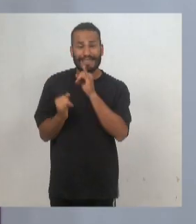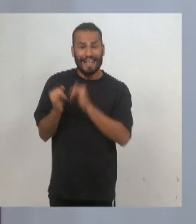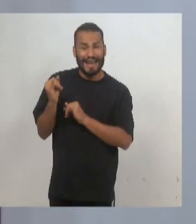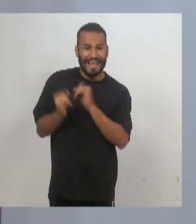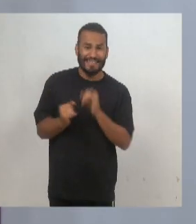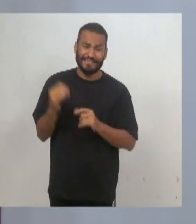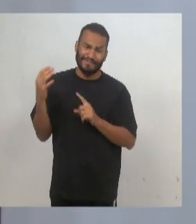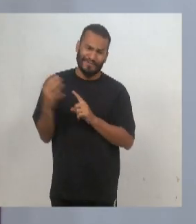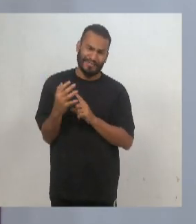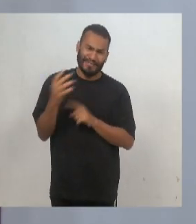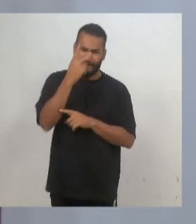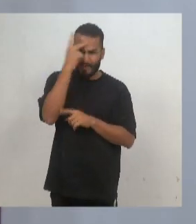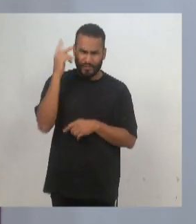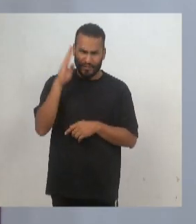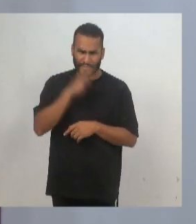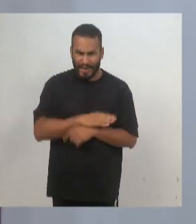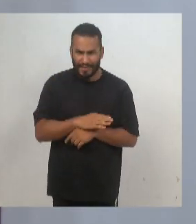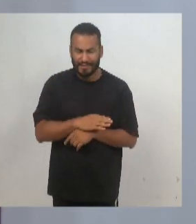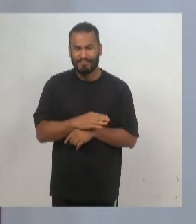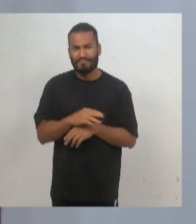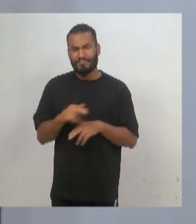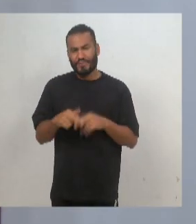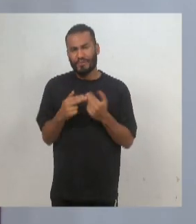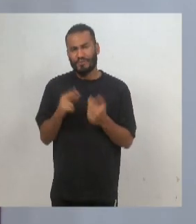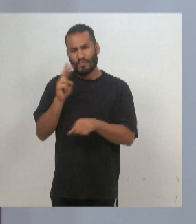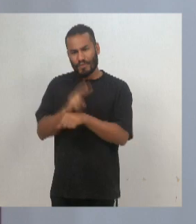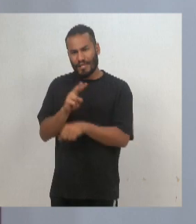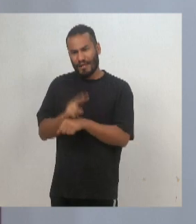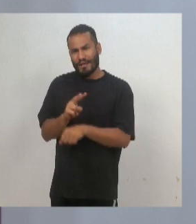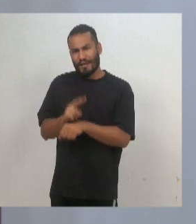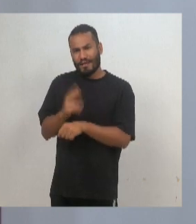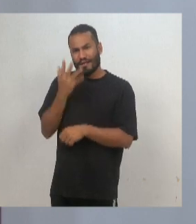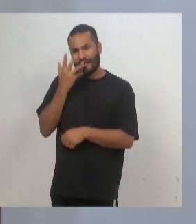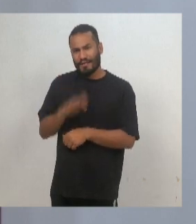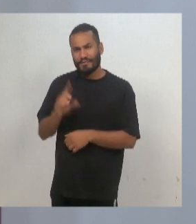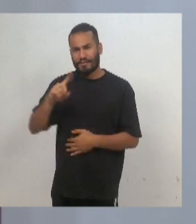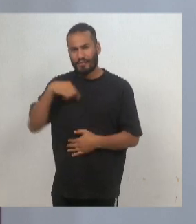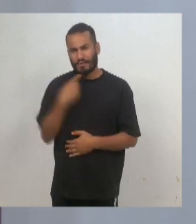influenciada por pessoas más. Então, cuidem e vamos preservar nossas crianças. Obrigada.